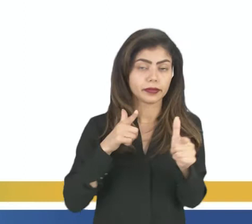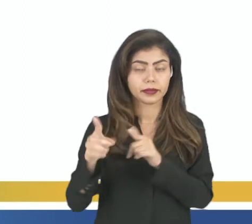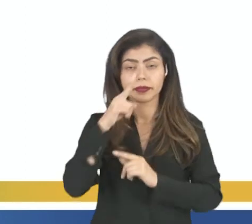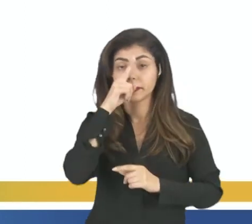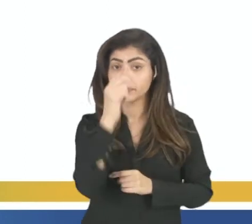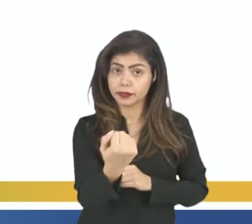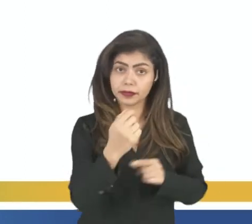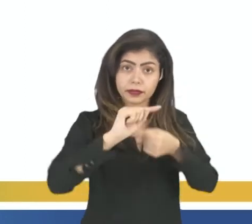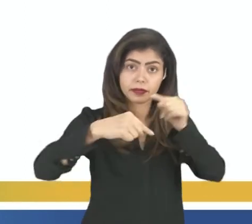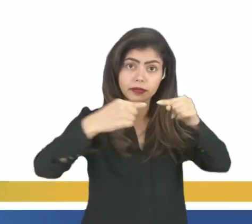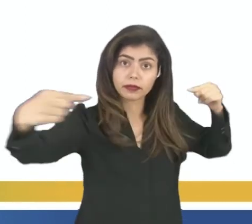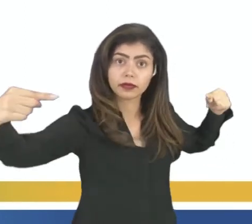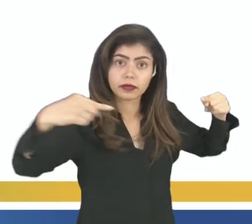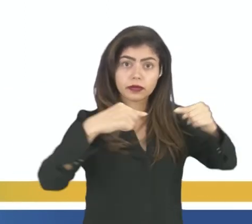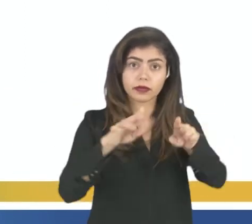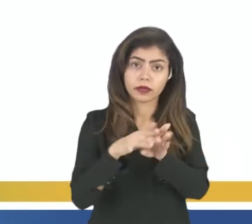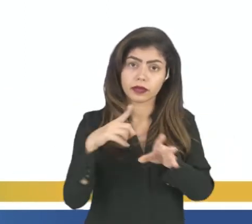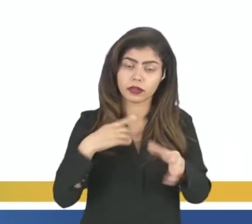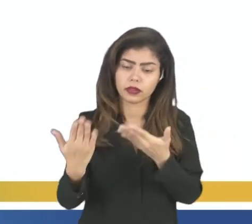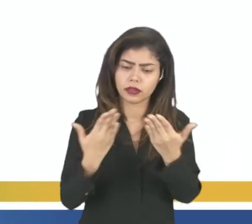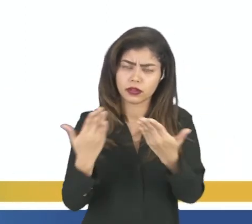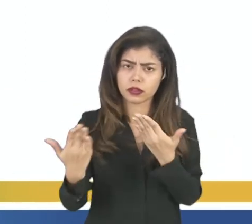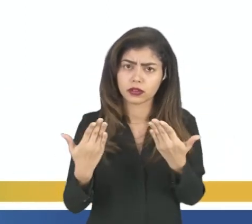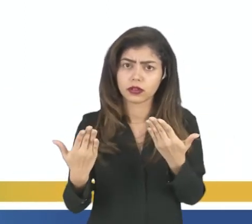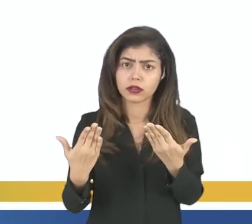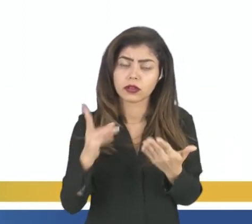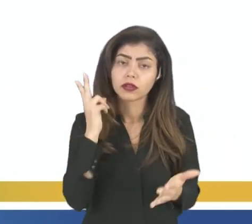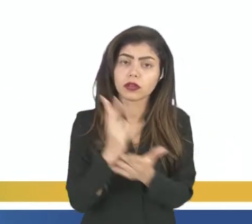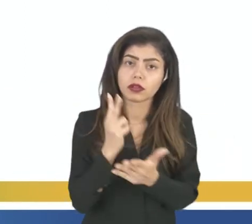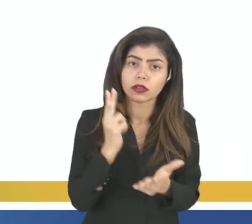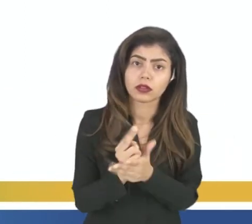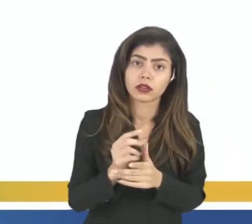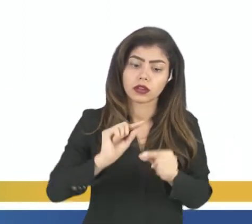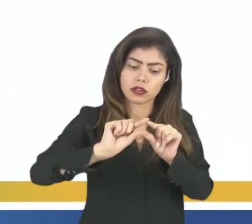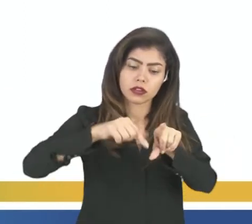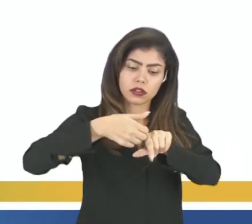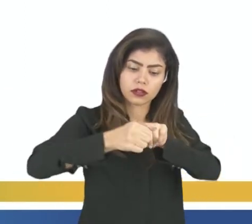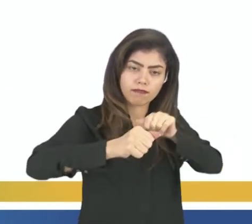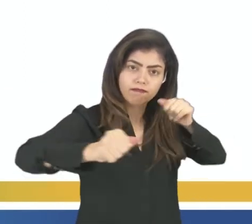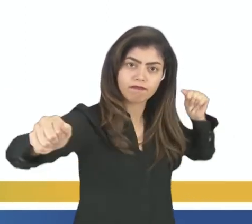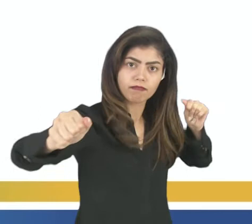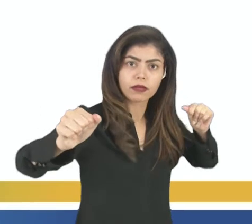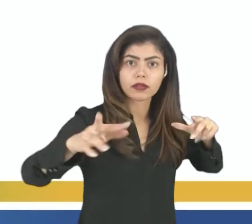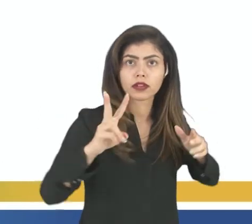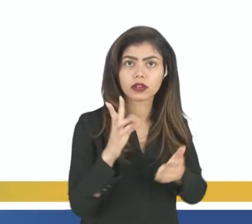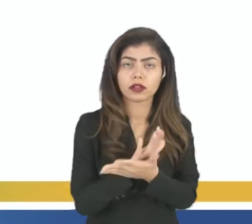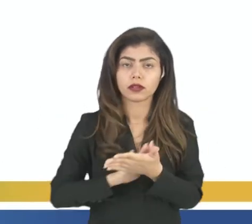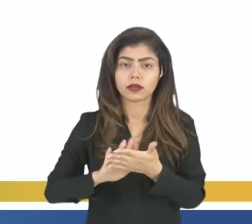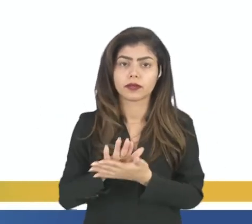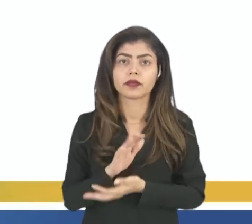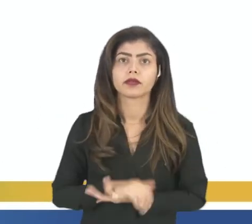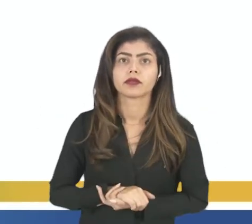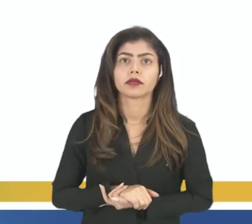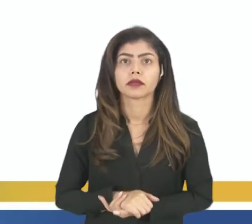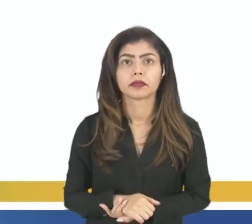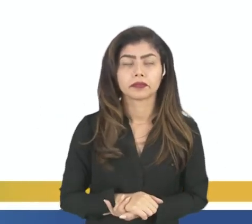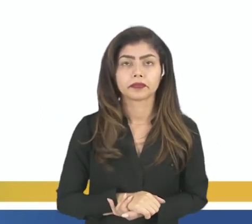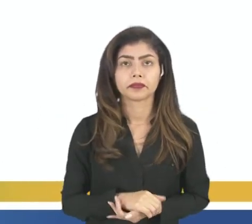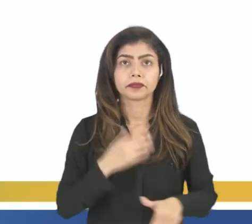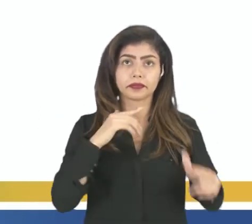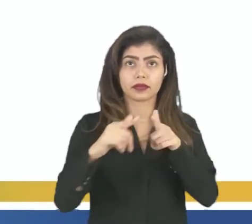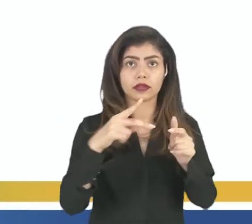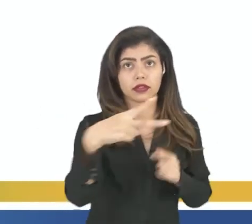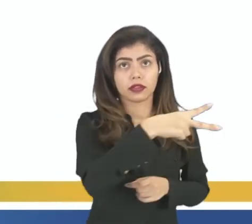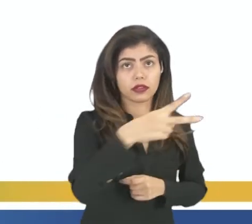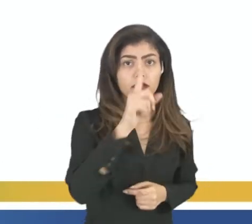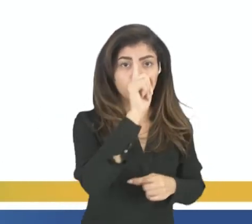força elástica, tendo a relação com a constante elástica e com a deformação do corpo elástico. Então, trabalho da